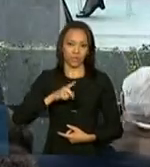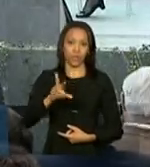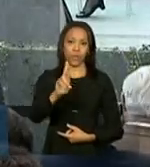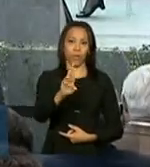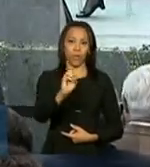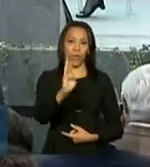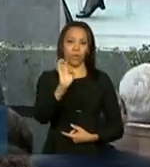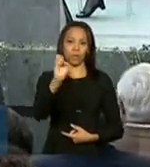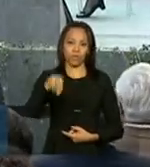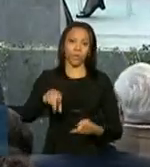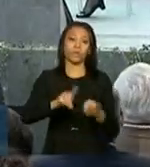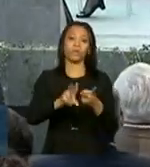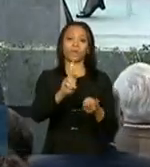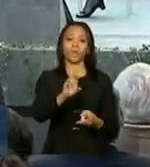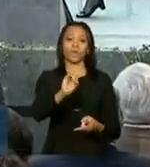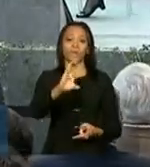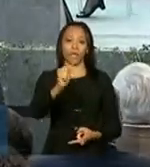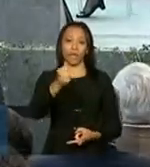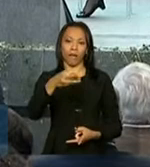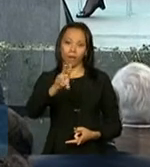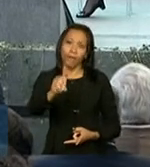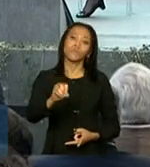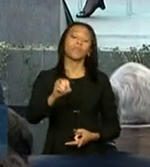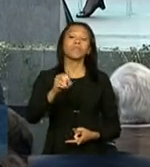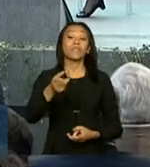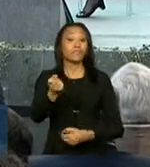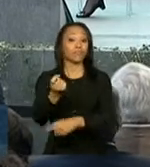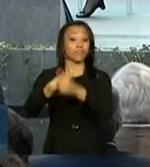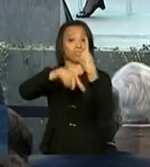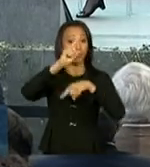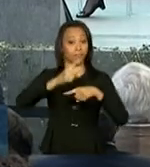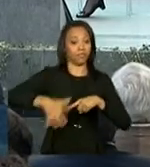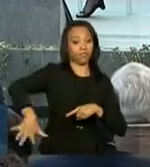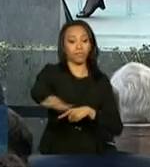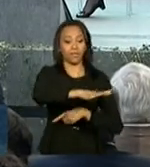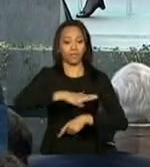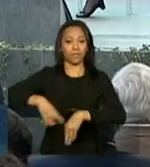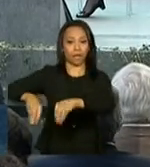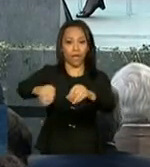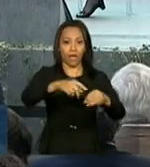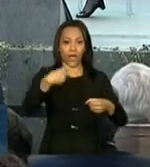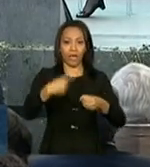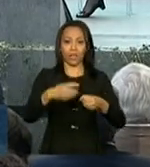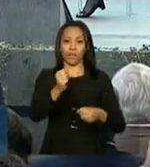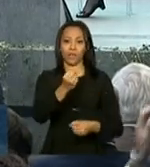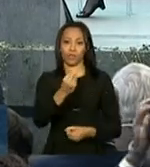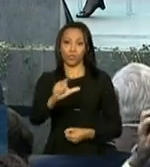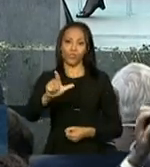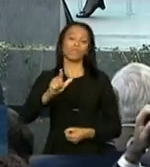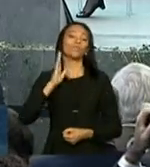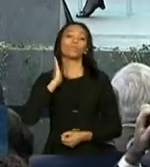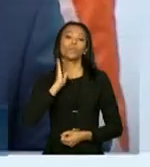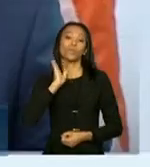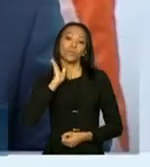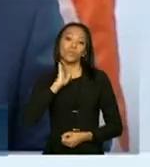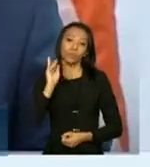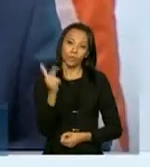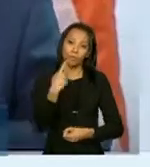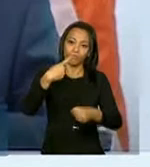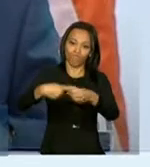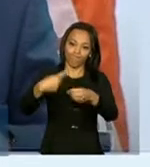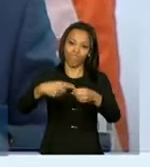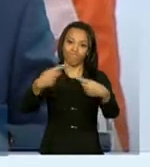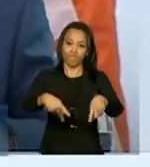Ricardo, mas, de fato, a pujança e a prosperidade dessa região sul mineira, no nosso Vale da Eletrônica, onde as indústrias